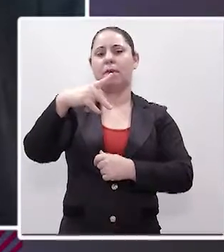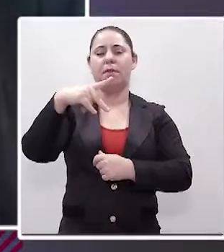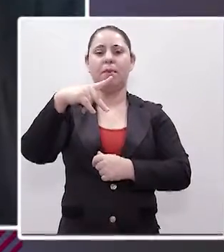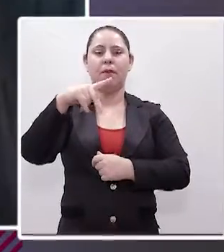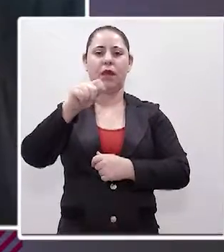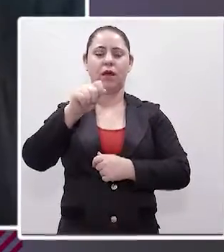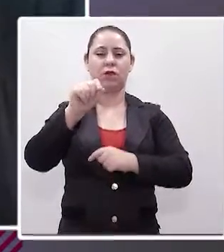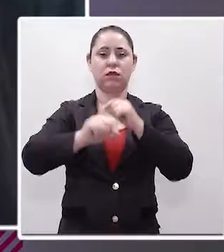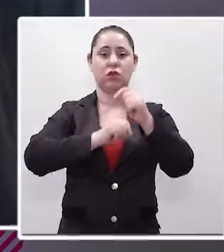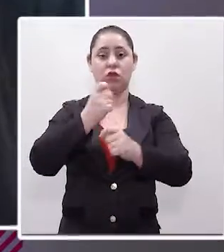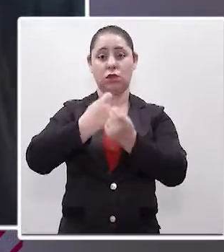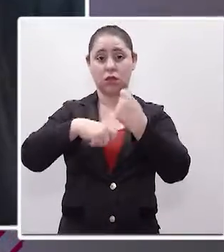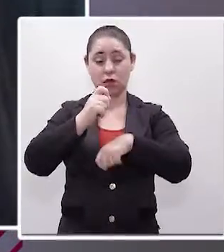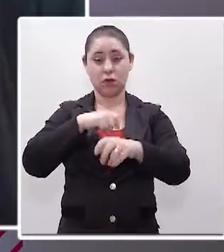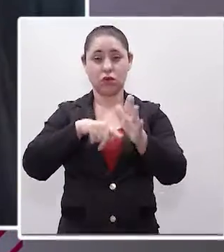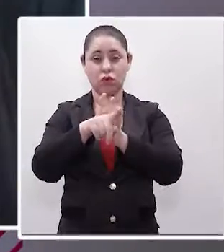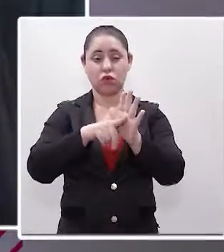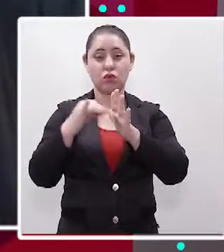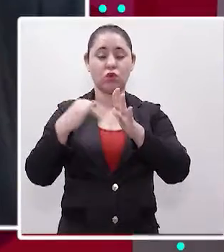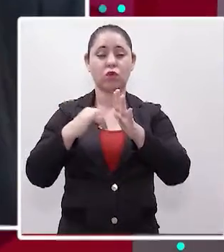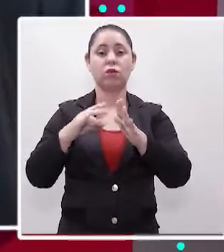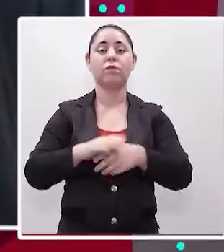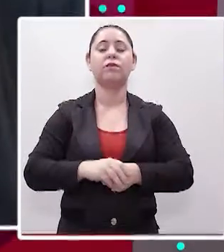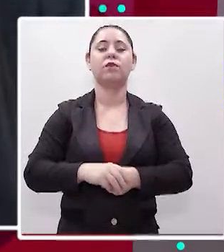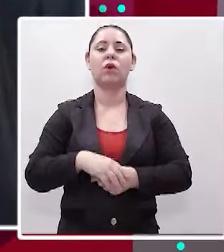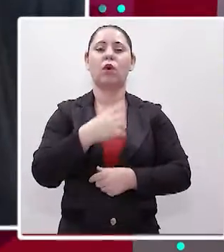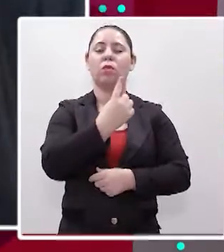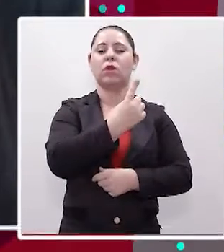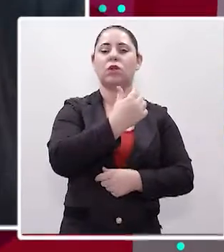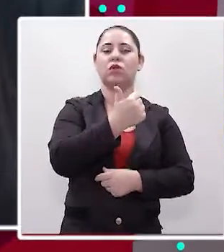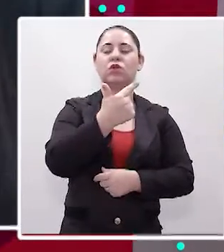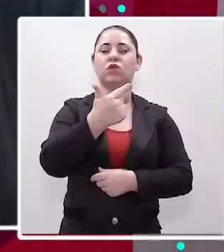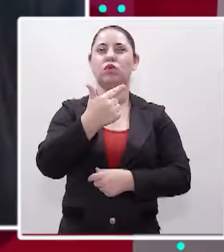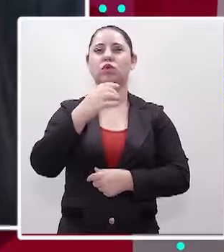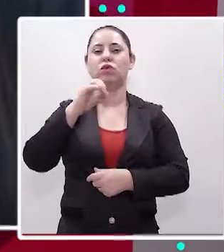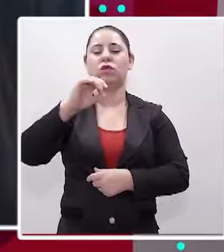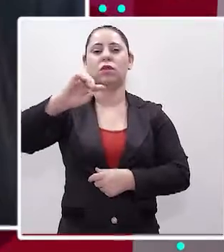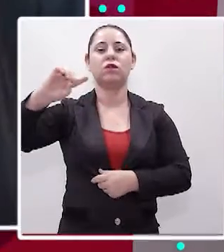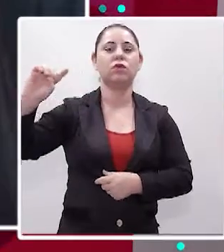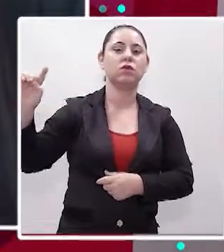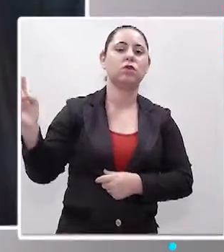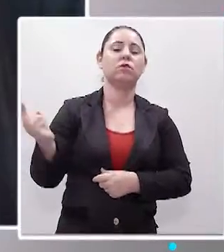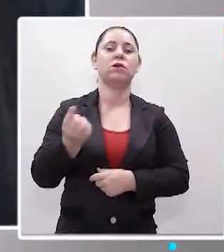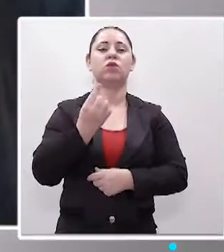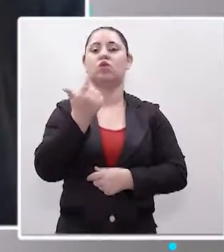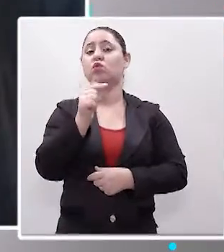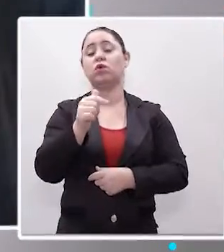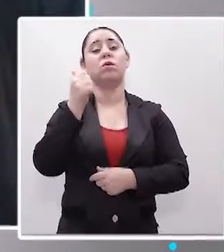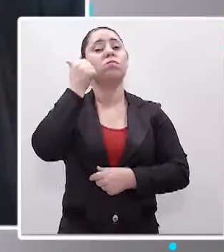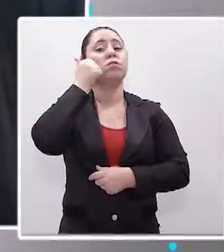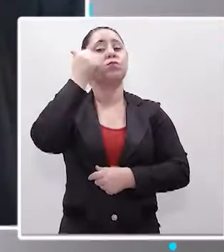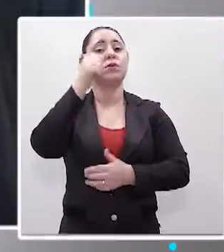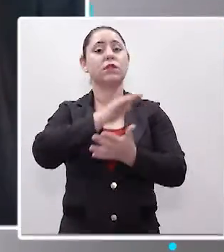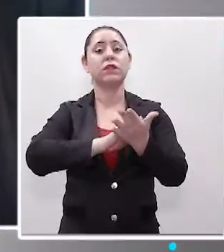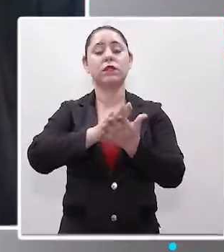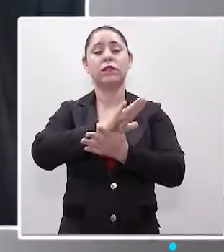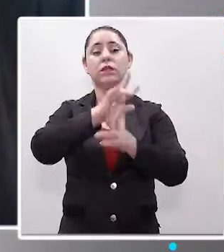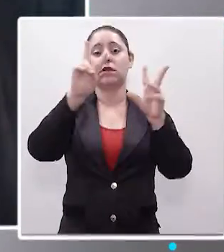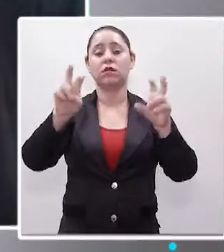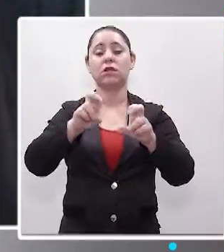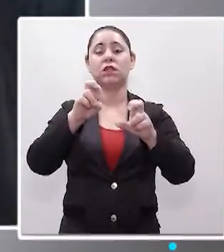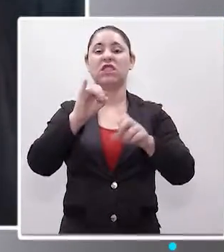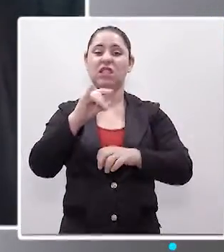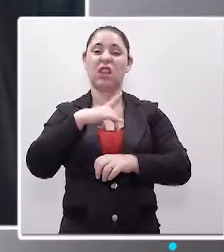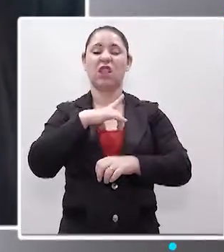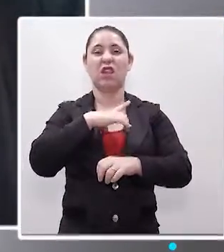dado do IPEA, o Instituto de Pesquisa Econômica Aplicada aqui do Brasil. 1.800.000 estudantes, uma estimativa do IPEA, não tem nenhum eletrônico em